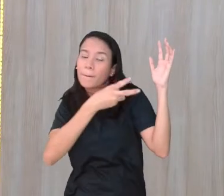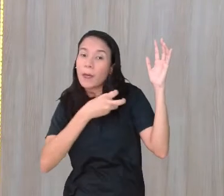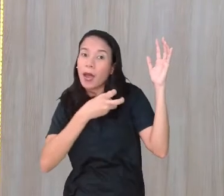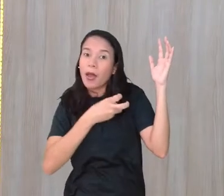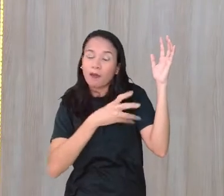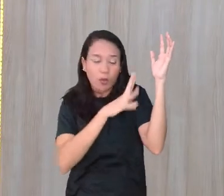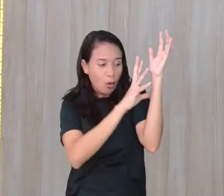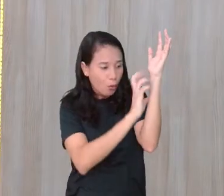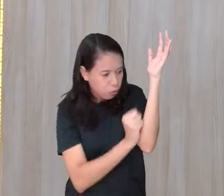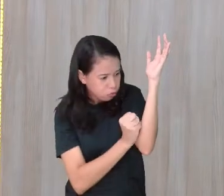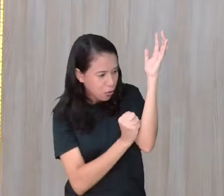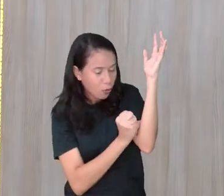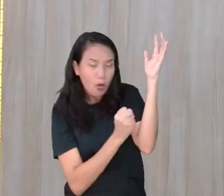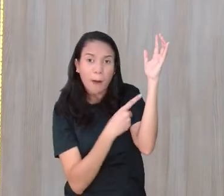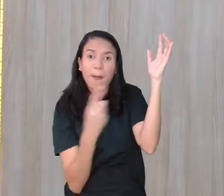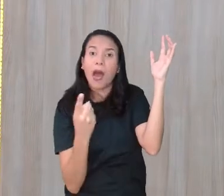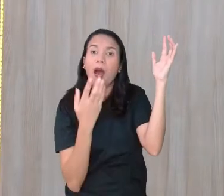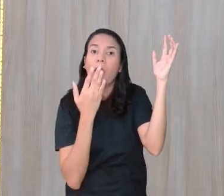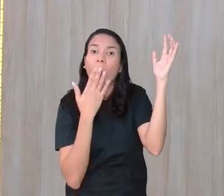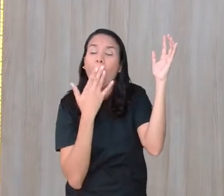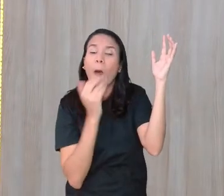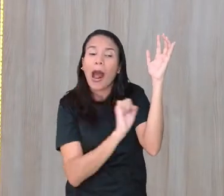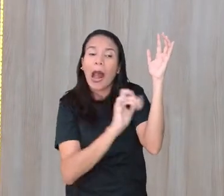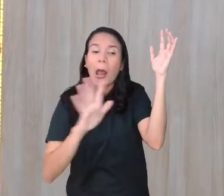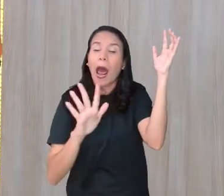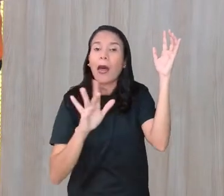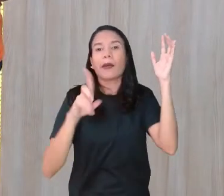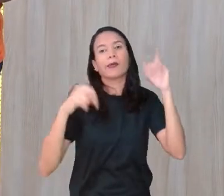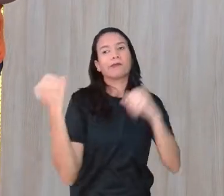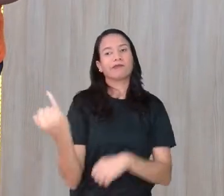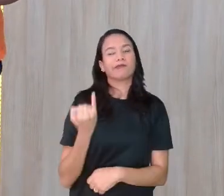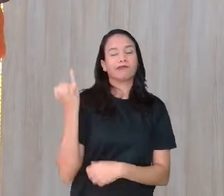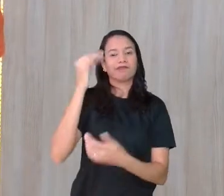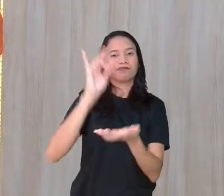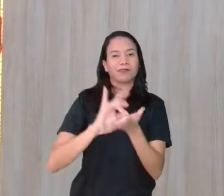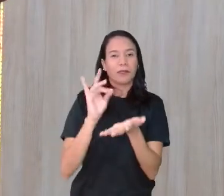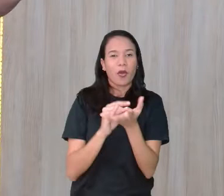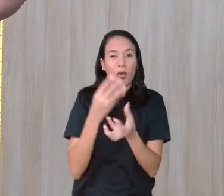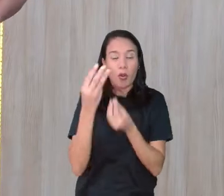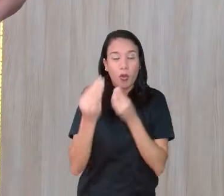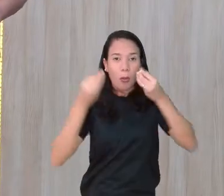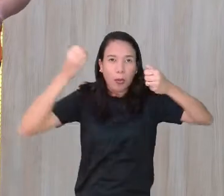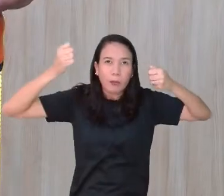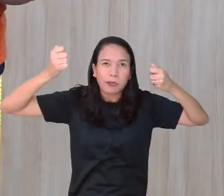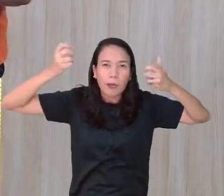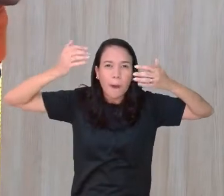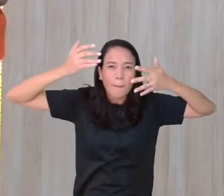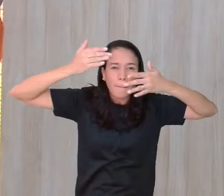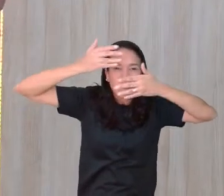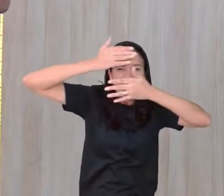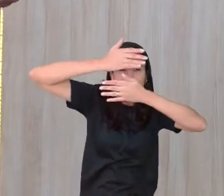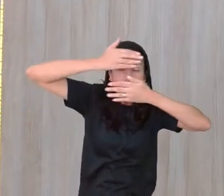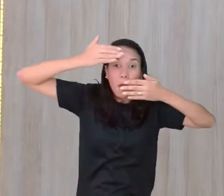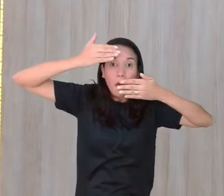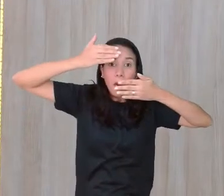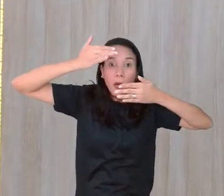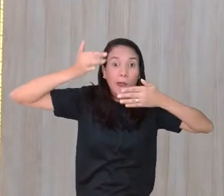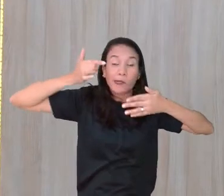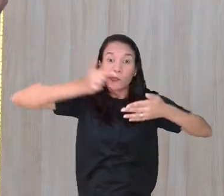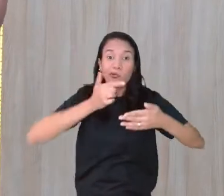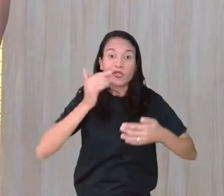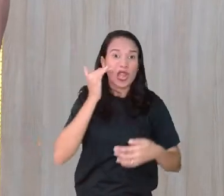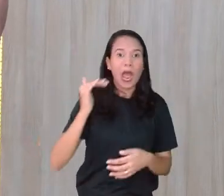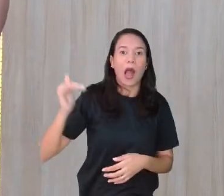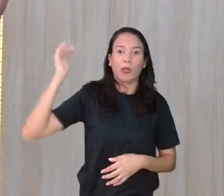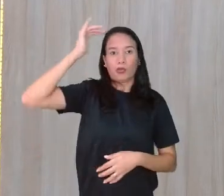aí que a questão da camuflagem é muito importante nesse processo de evolução. Elas nem chegavam a ficar adultas